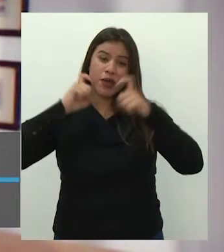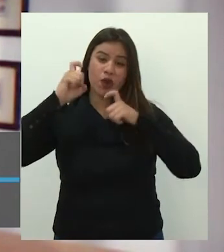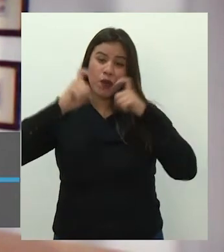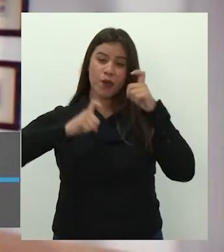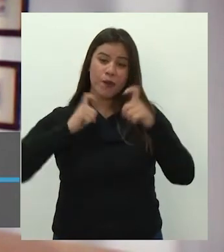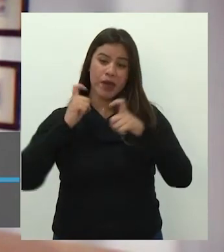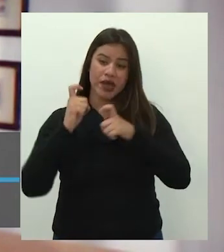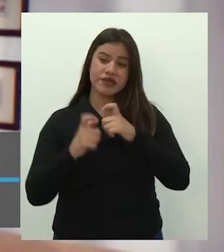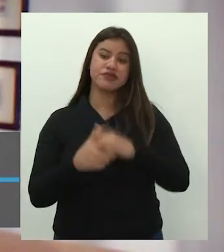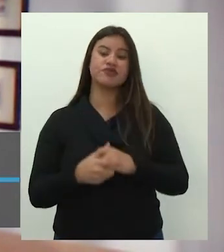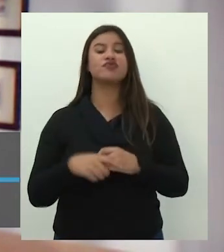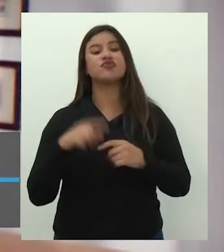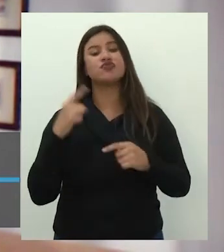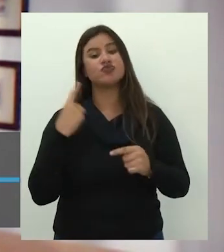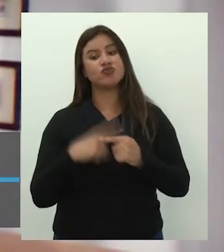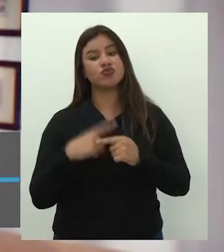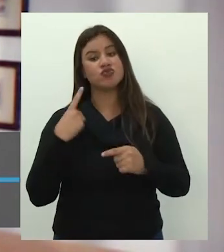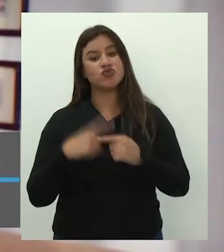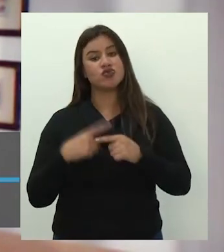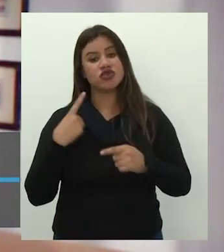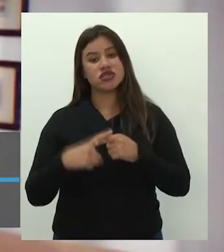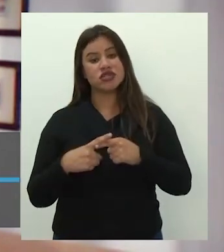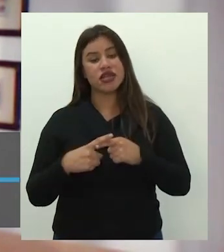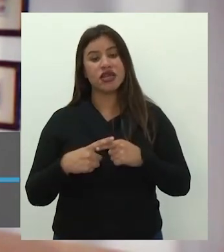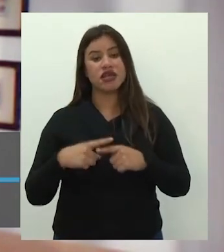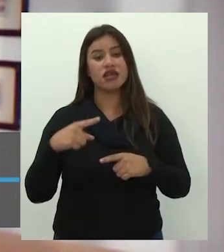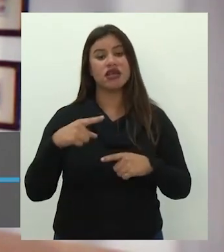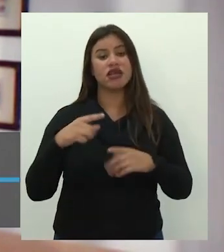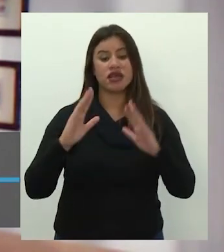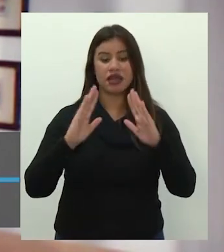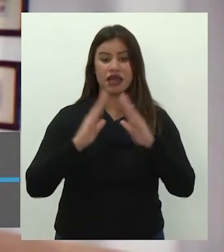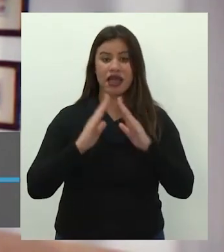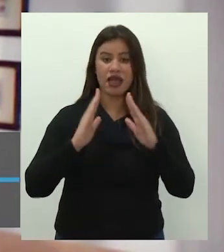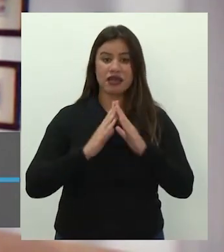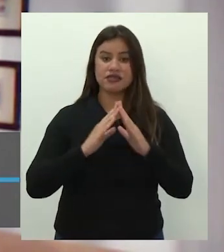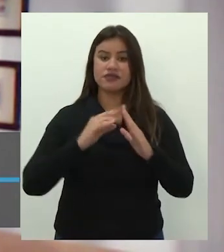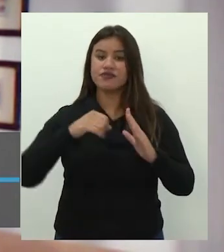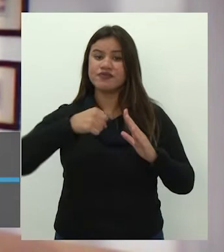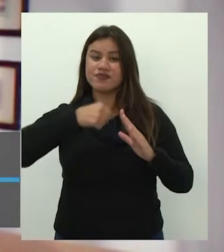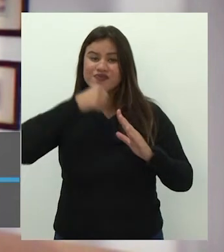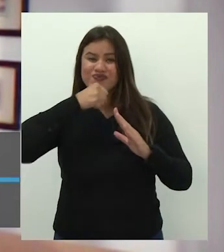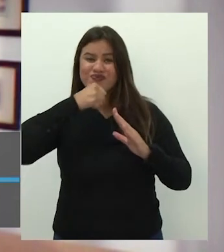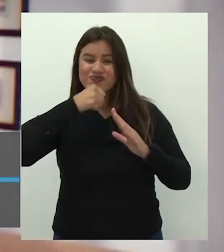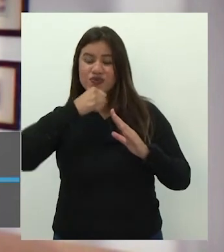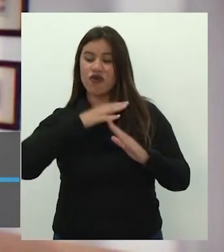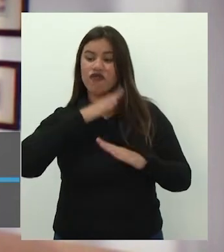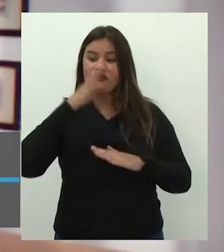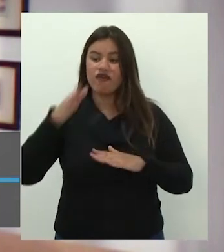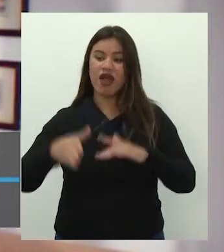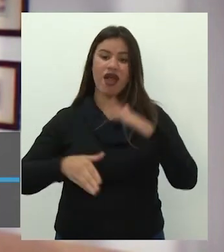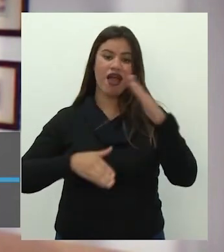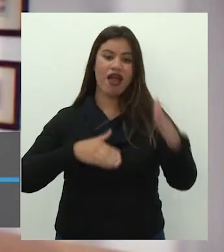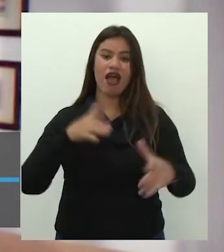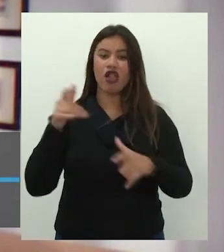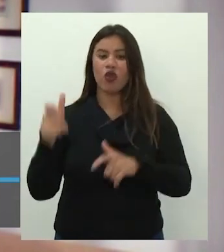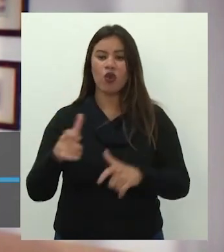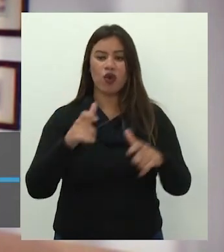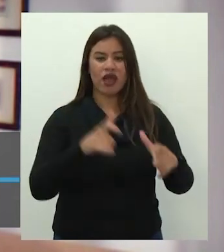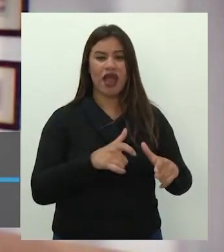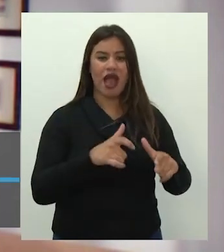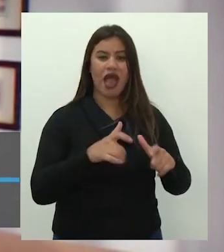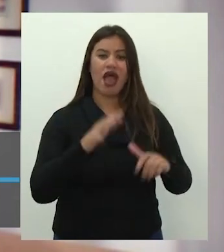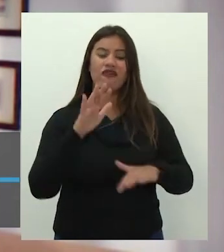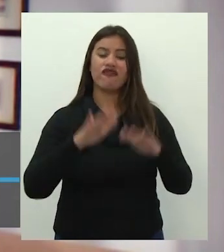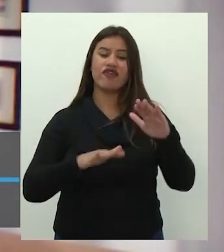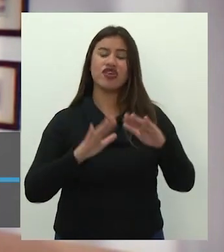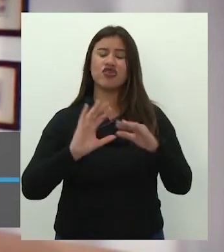preocupados porque idosos que frequentavam outros ambientes, muitas vezes longe da